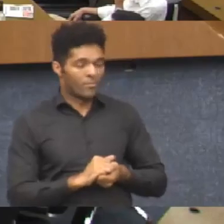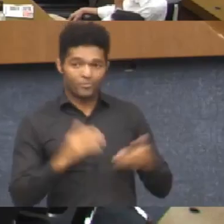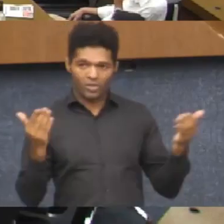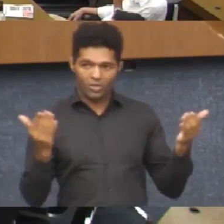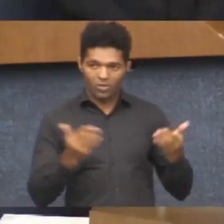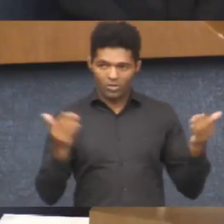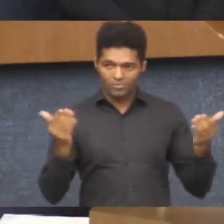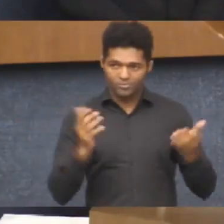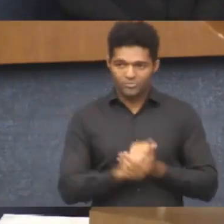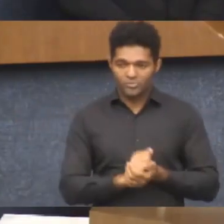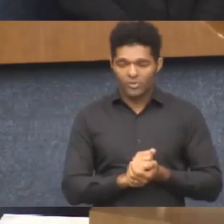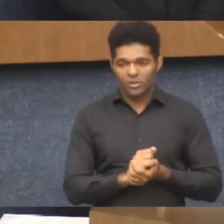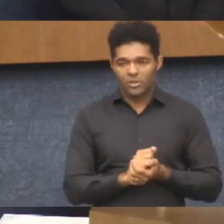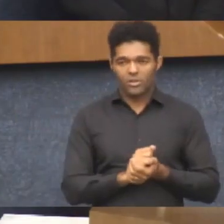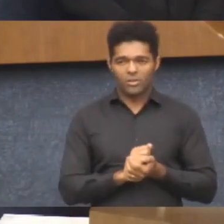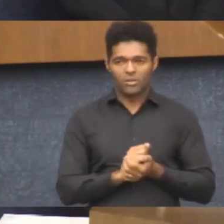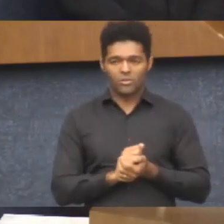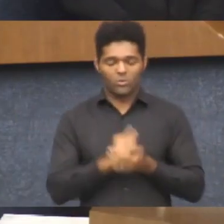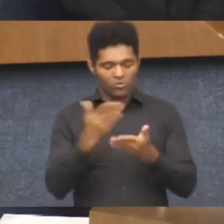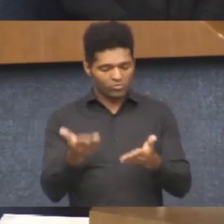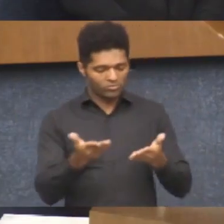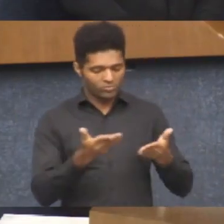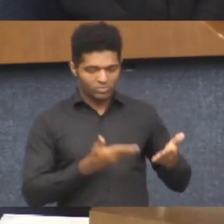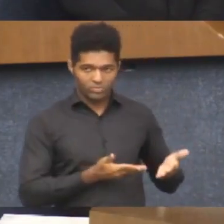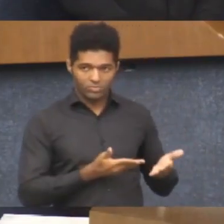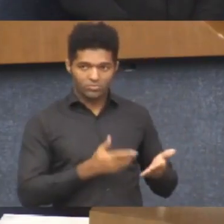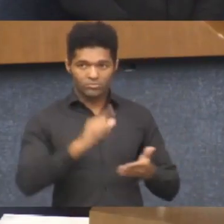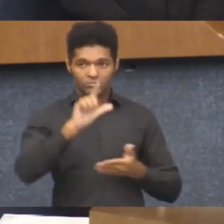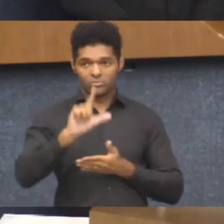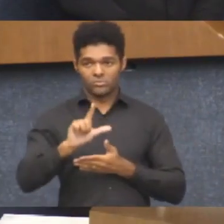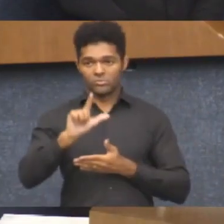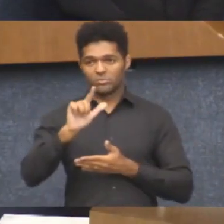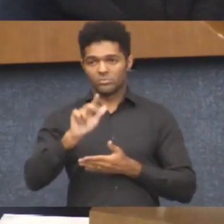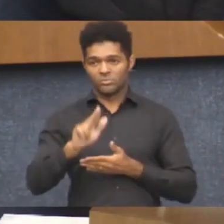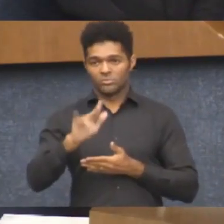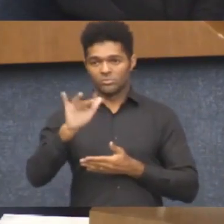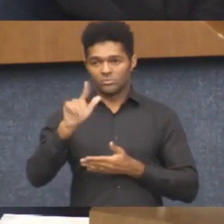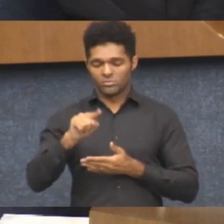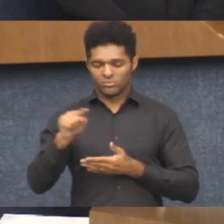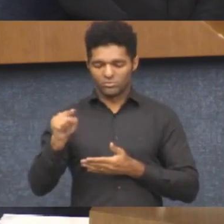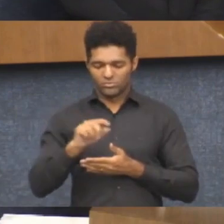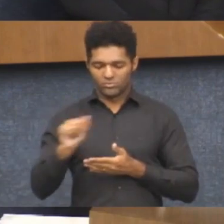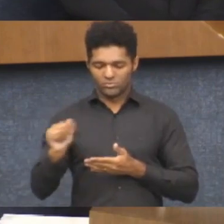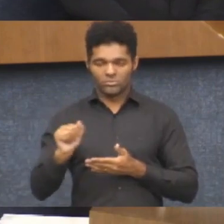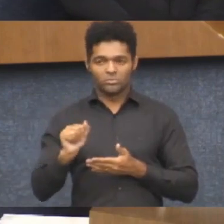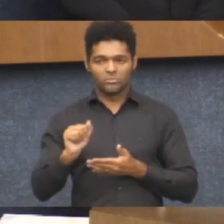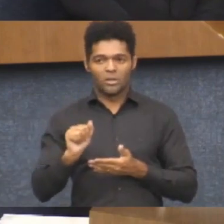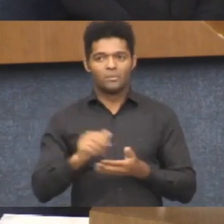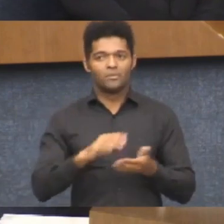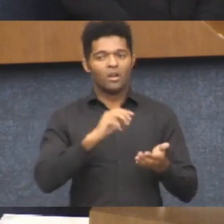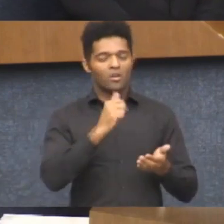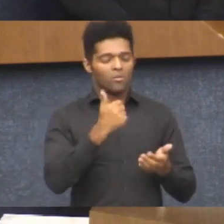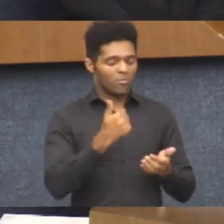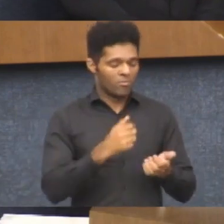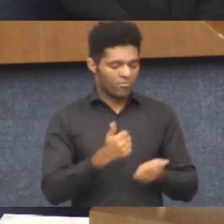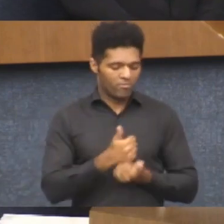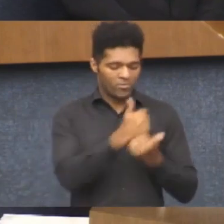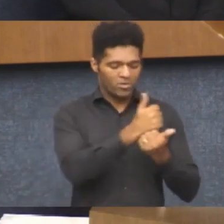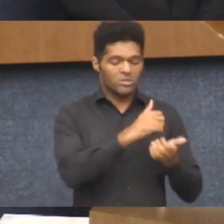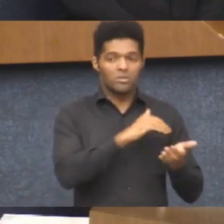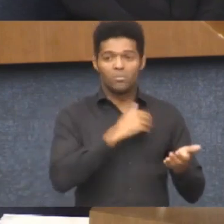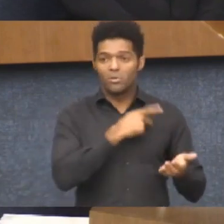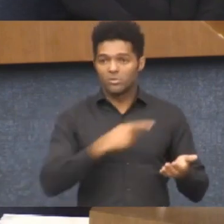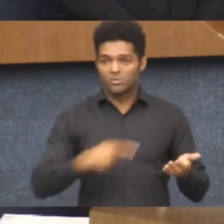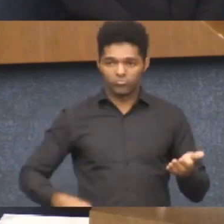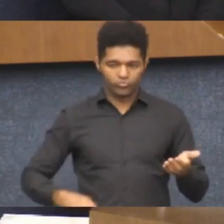E agora, para suas palavras, convidamos Luísa Chaves, vice-presidente da Associação Mineira de Medicina de Família